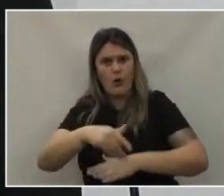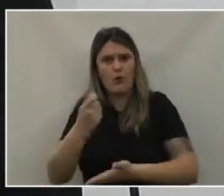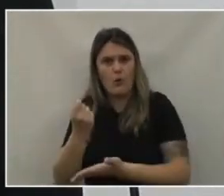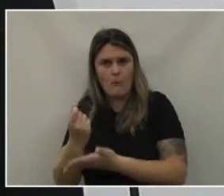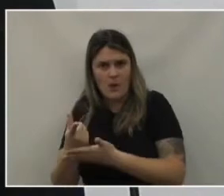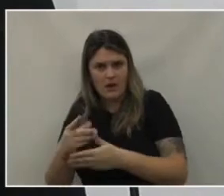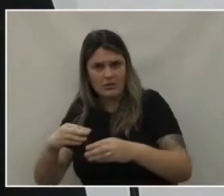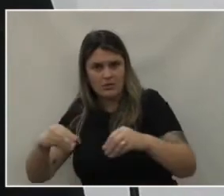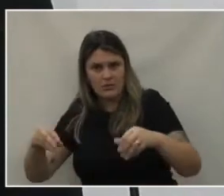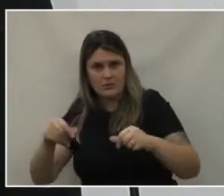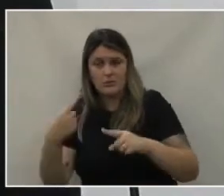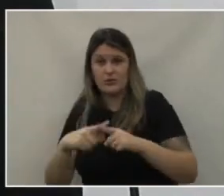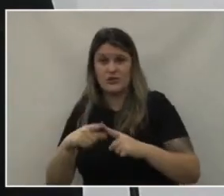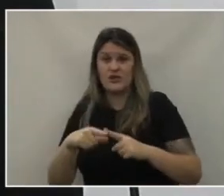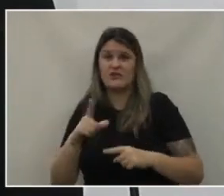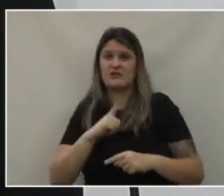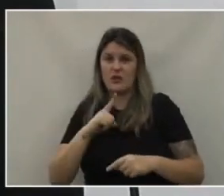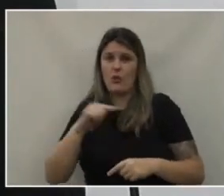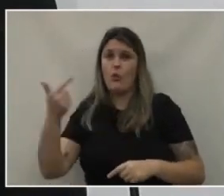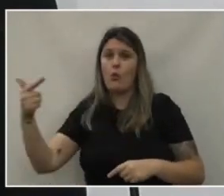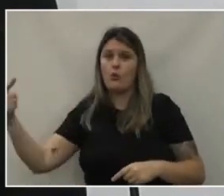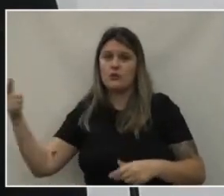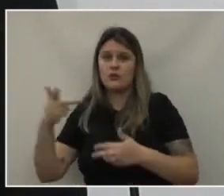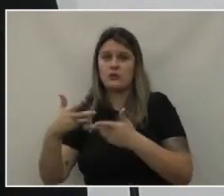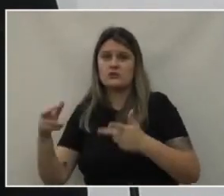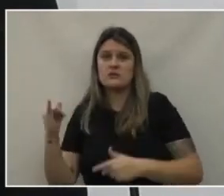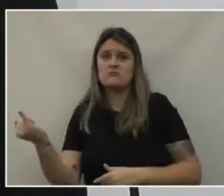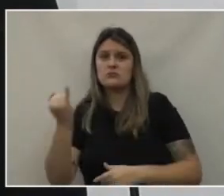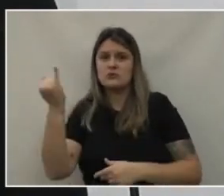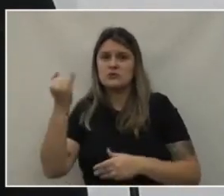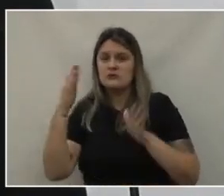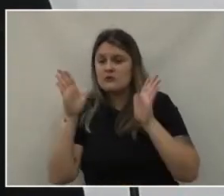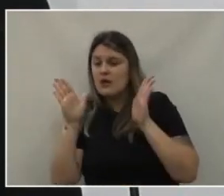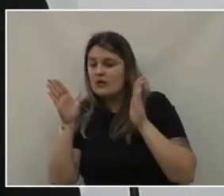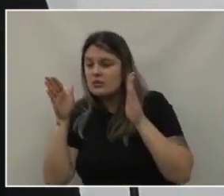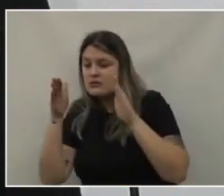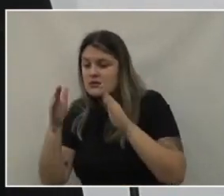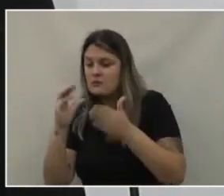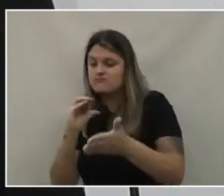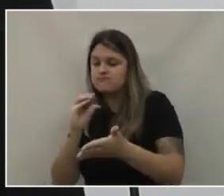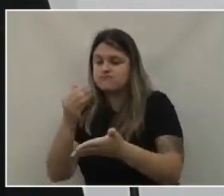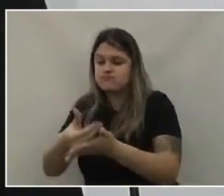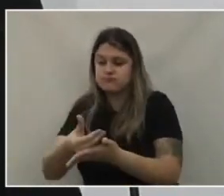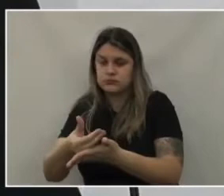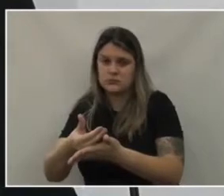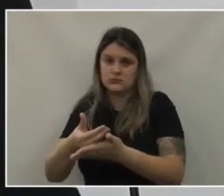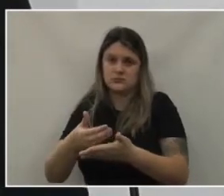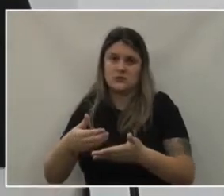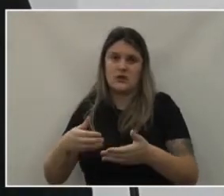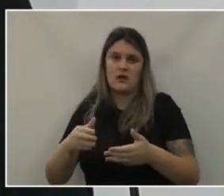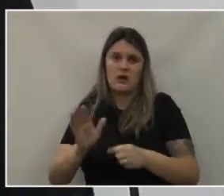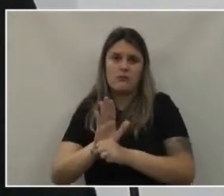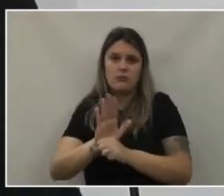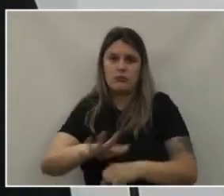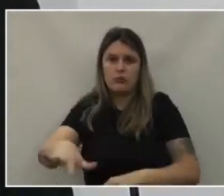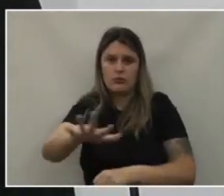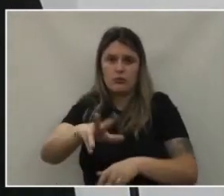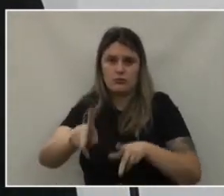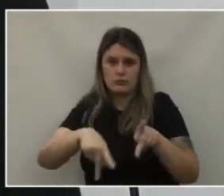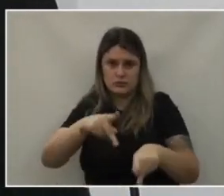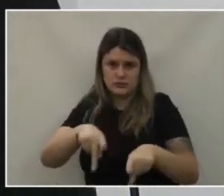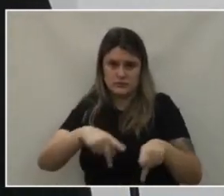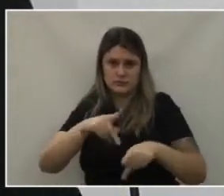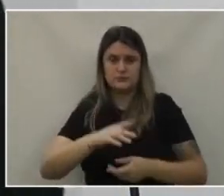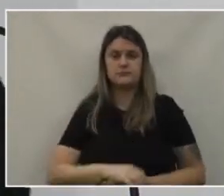não temos coisas mais importantes para estarmos investindo e disponibilizando o dinheiro do